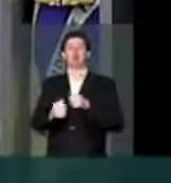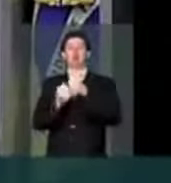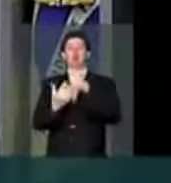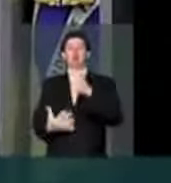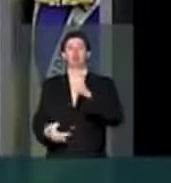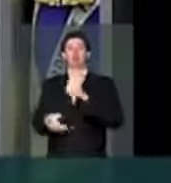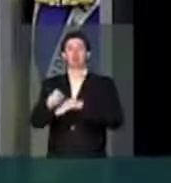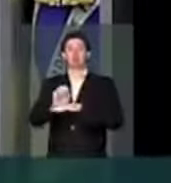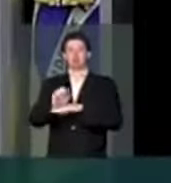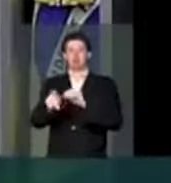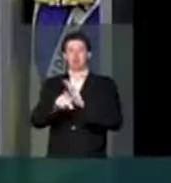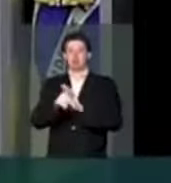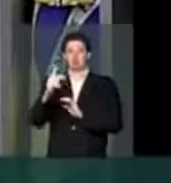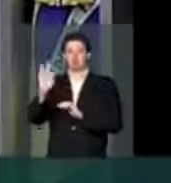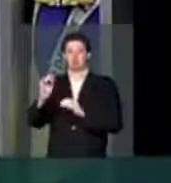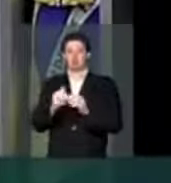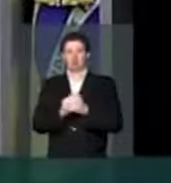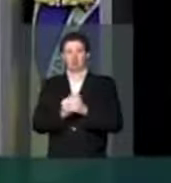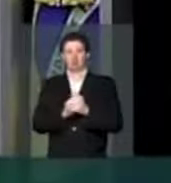Diretório Estadual do PT.